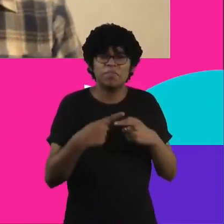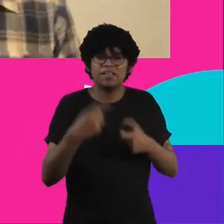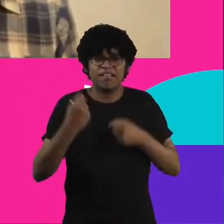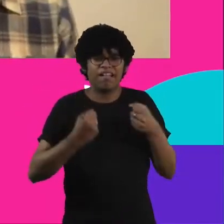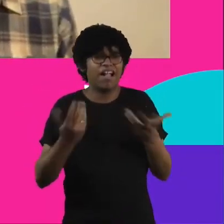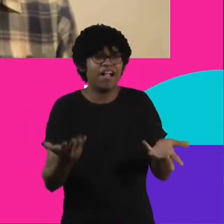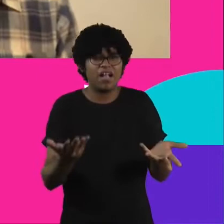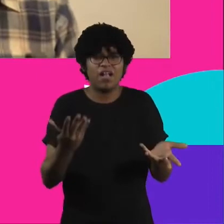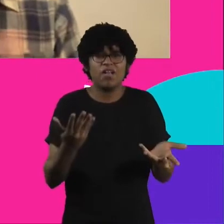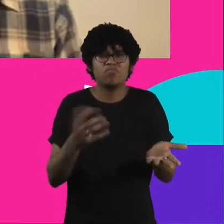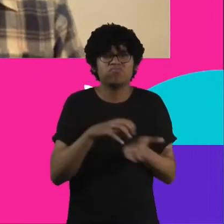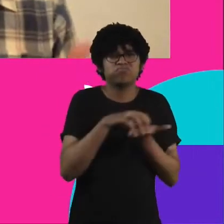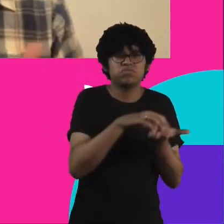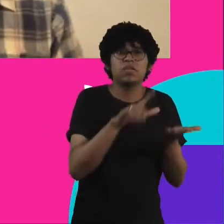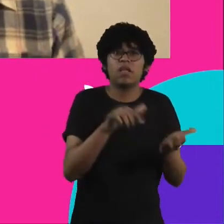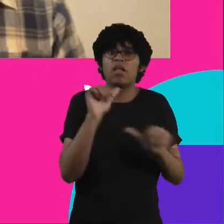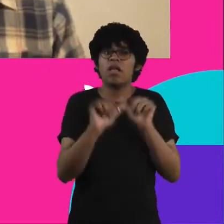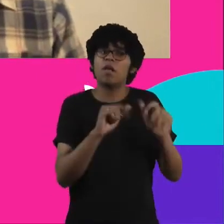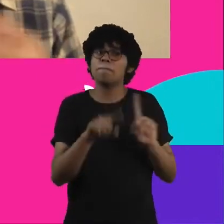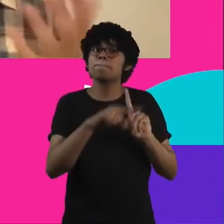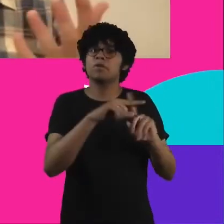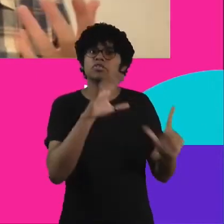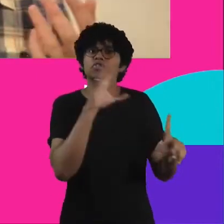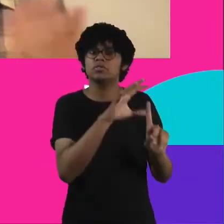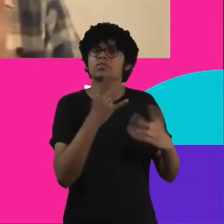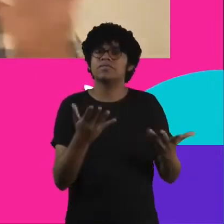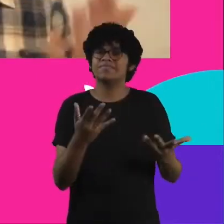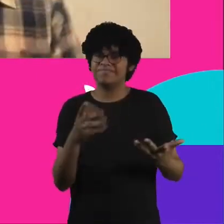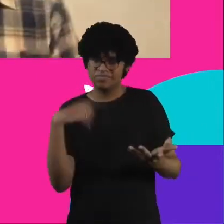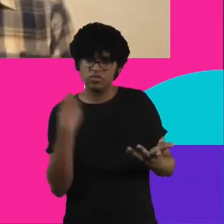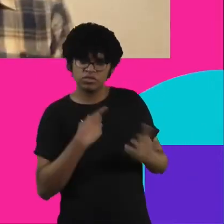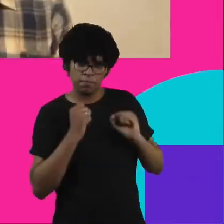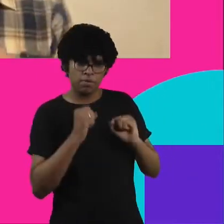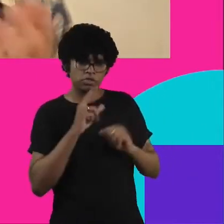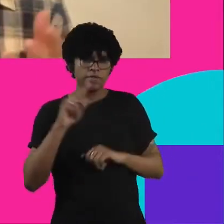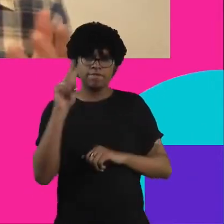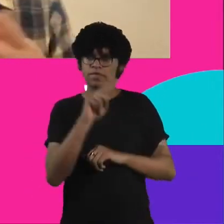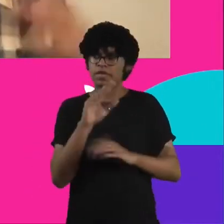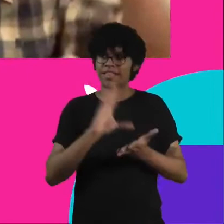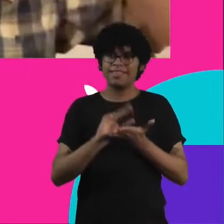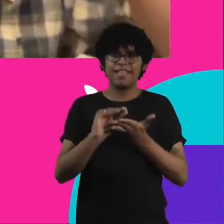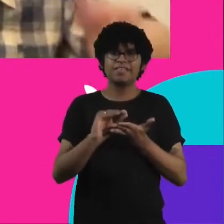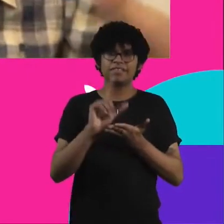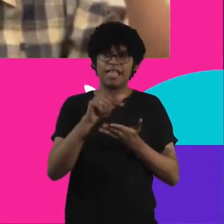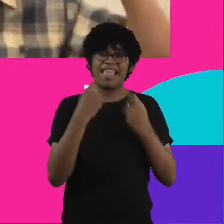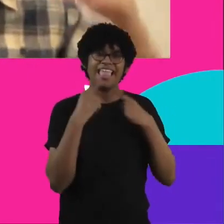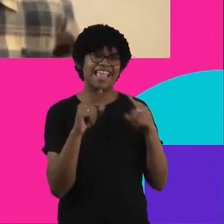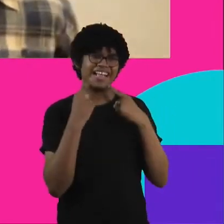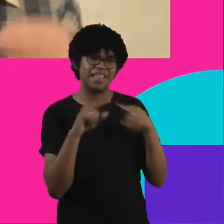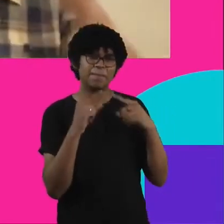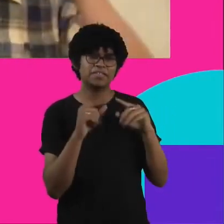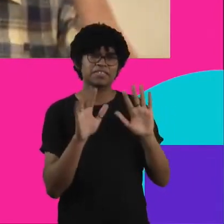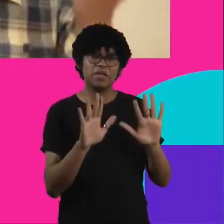caro. Enfim, eles defendiam coisas assim. E a pergunta que a gente fez foi, a